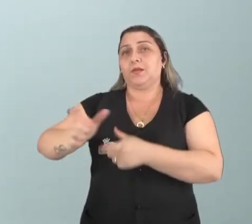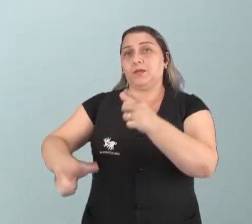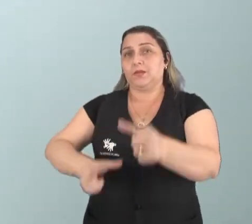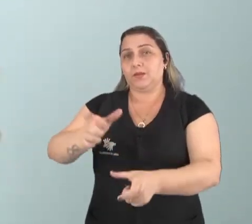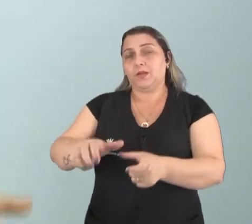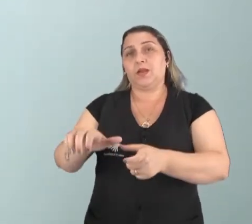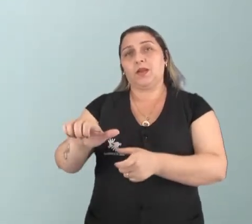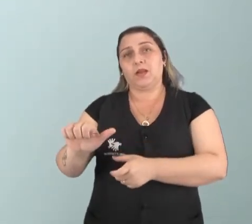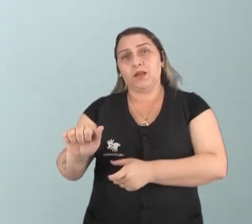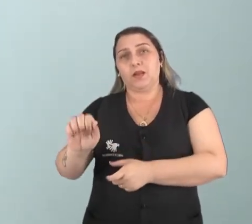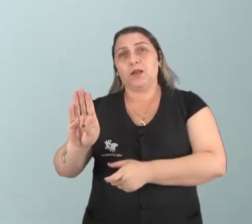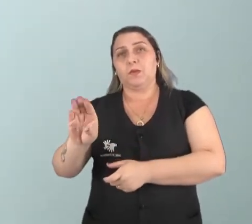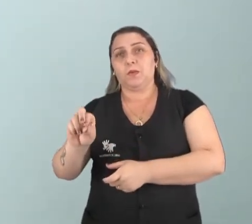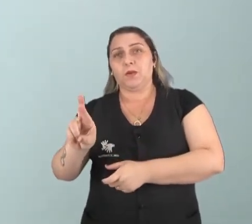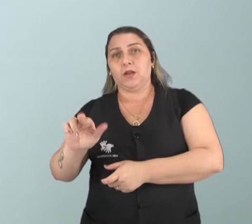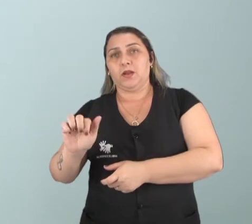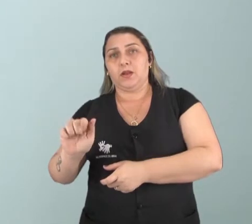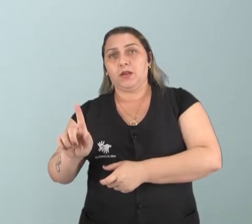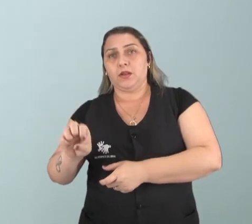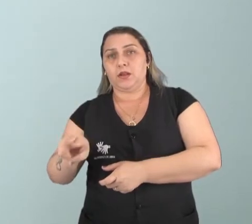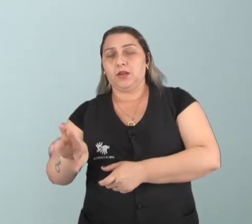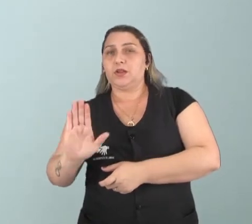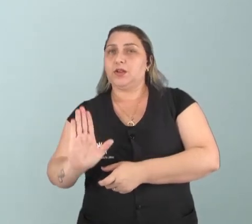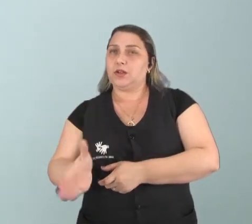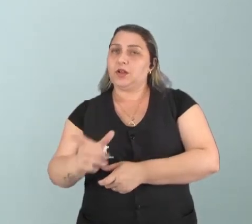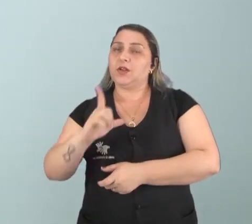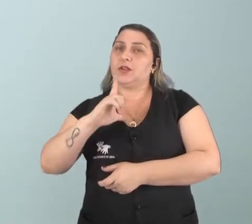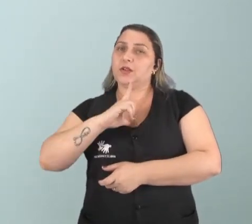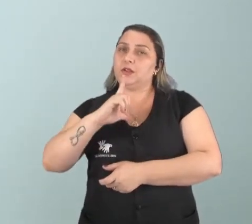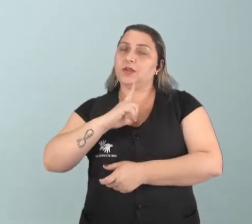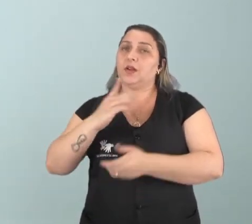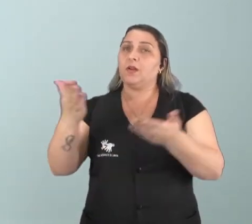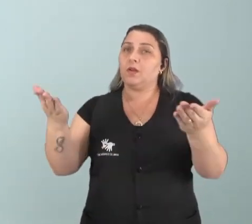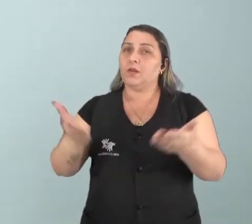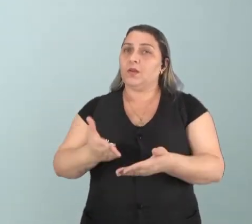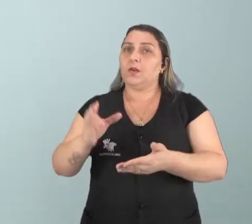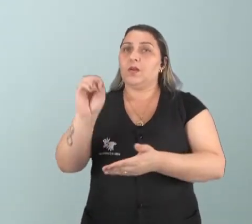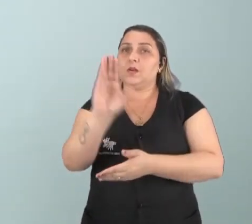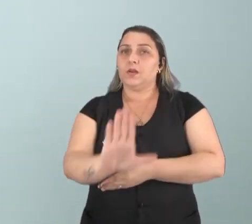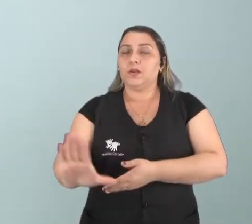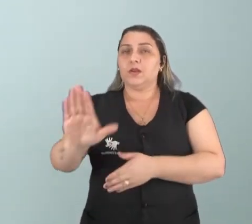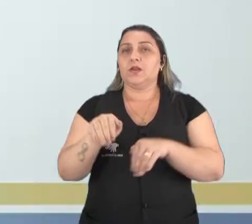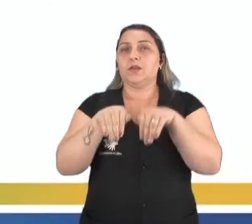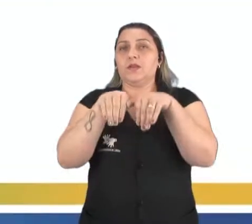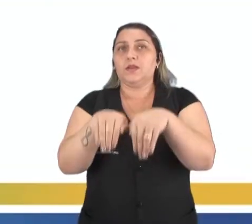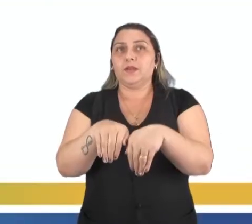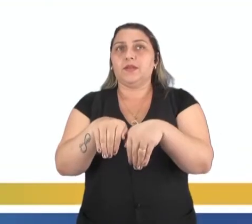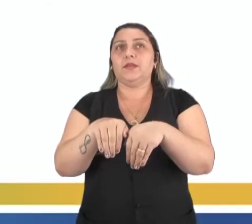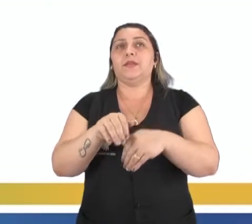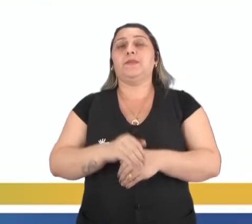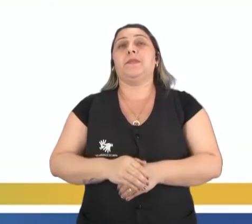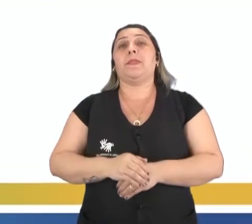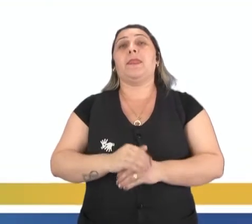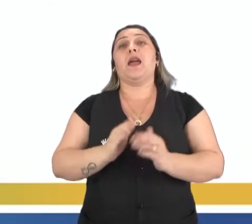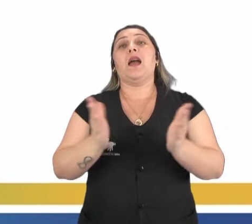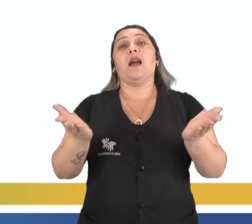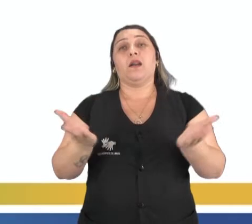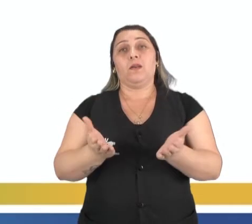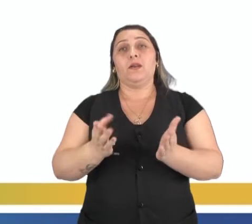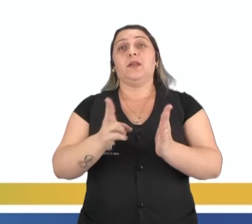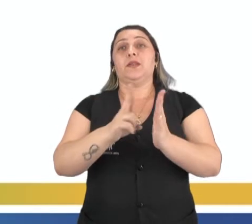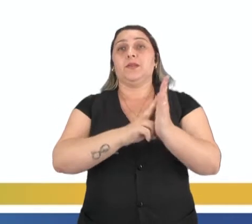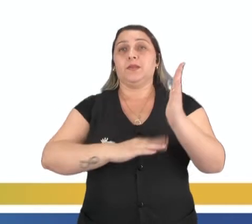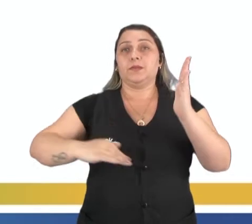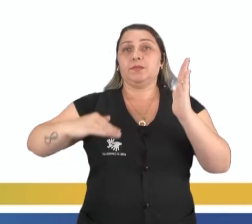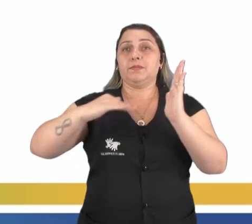os aborígenes que já viviam no que nós chamamos hoje de Oceania de Austrália. E aí nós